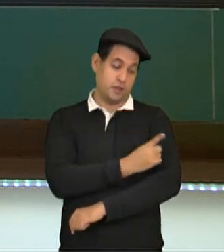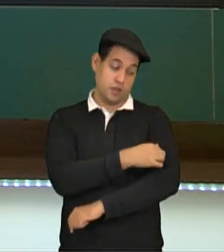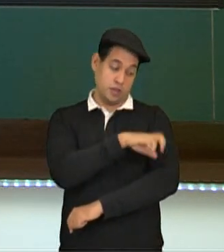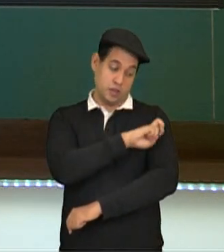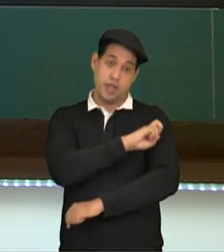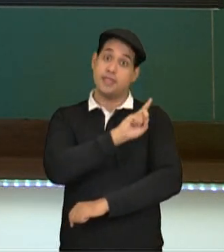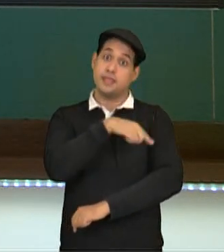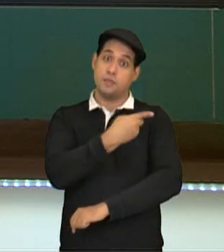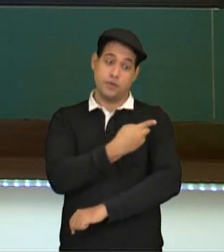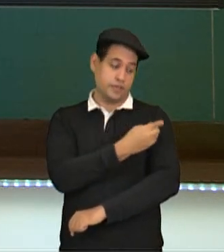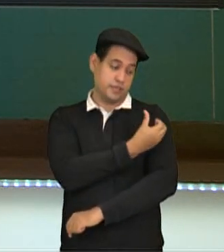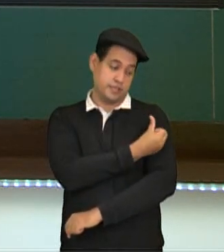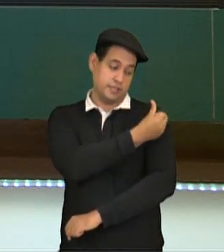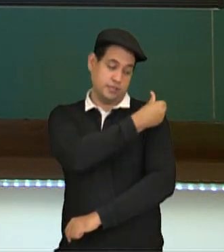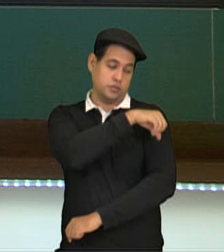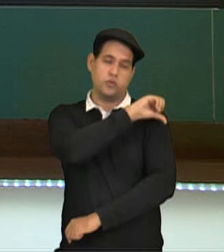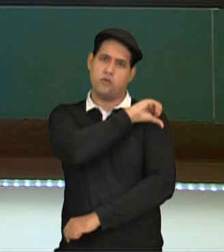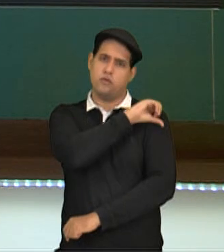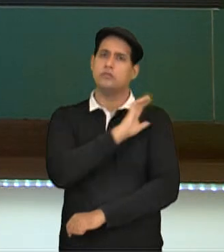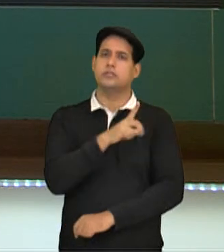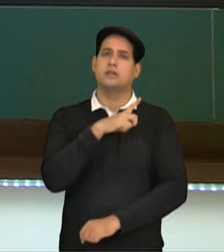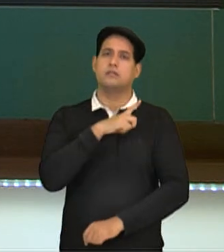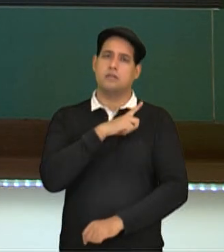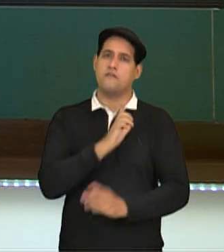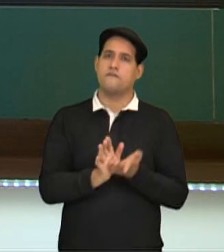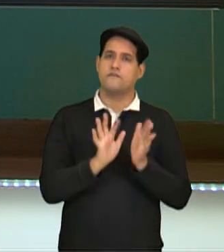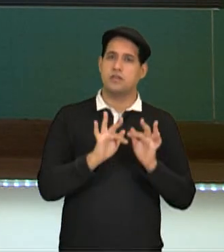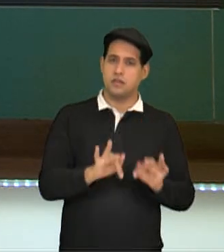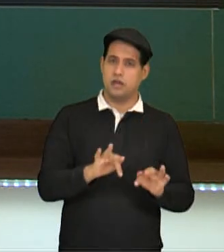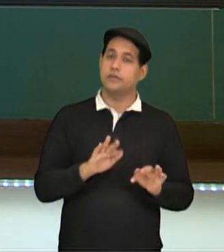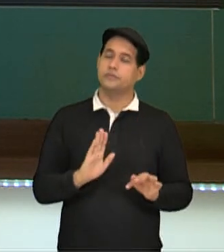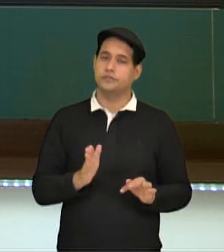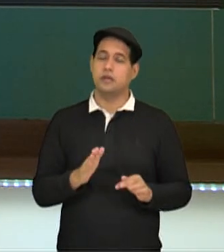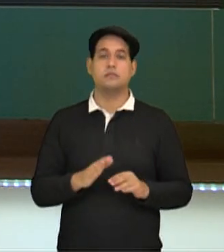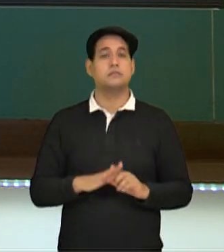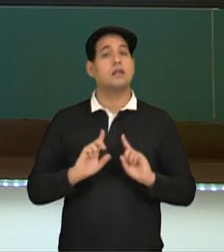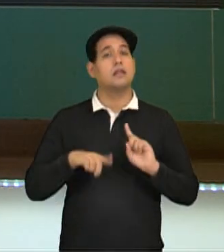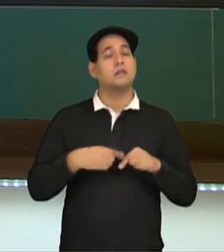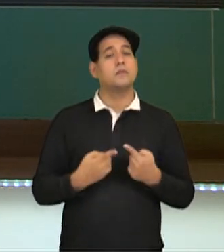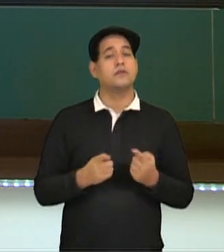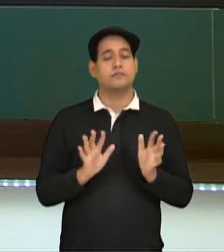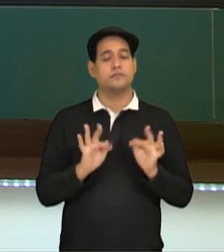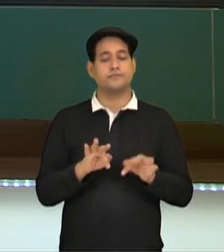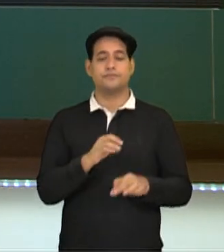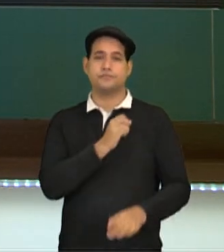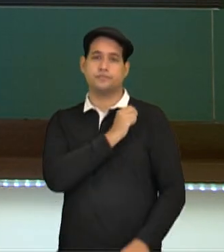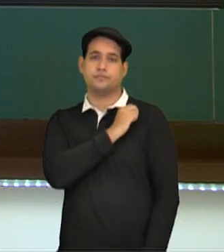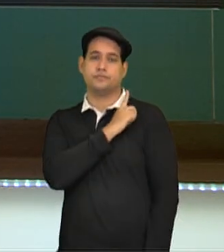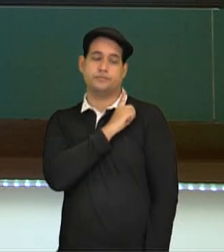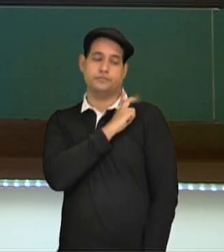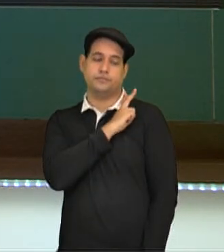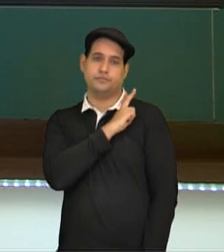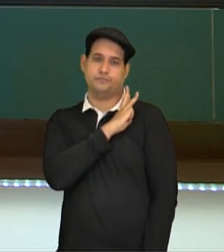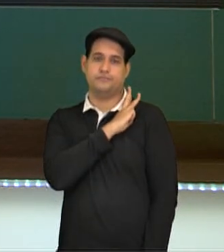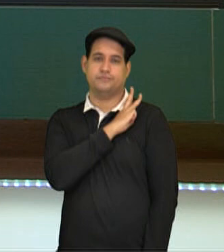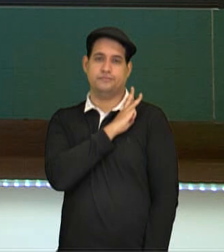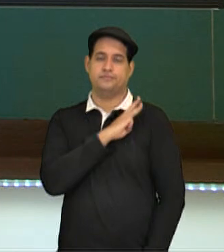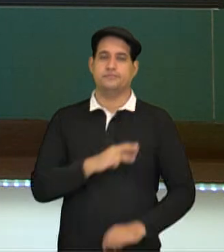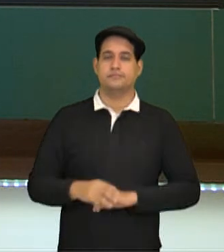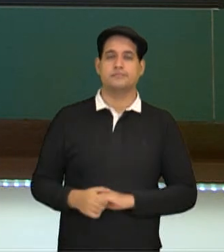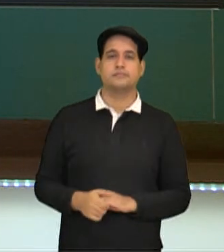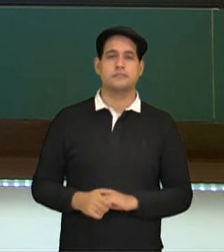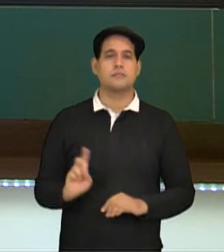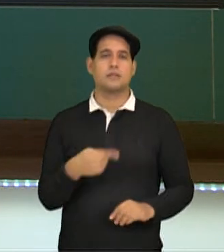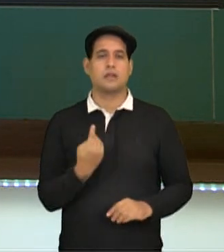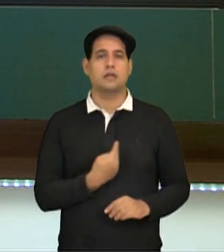Depois do 6º ao 9º a gente tem já a fase final do ensino fundamental e terminando o ensino fundamental, o ensino médio.